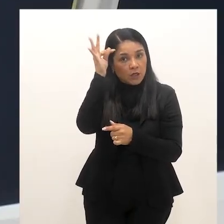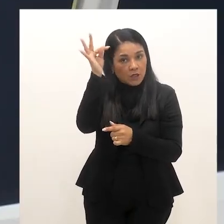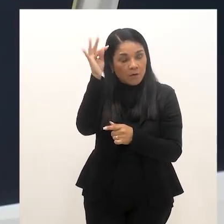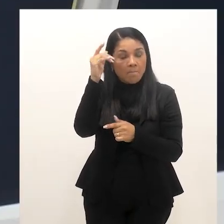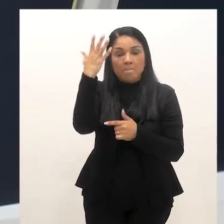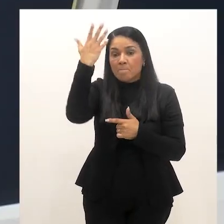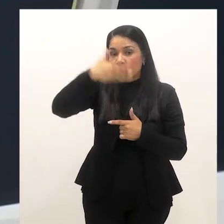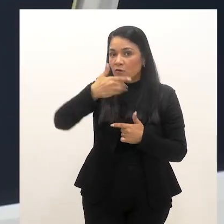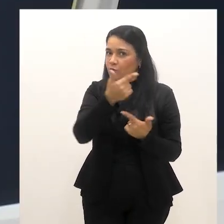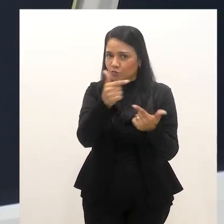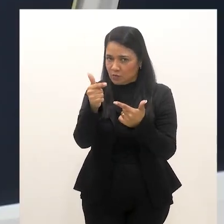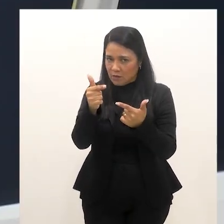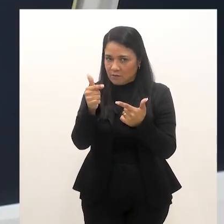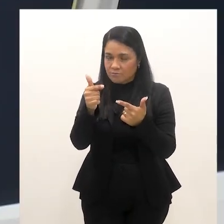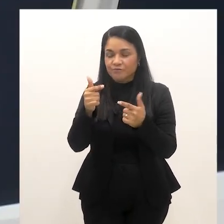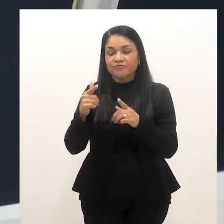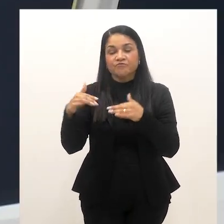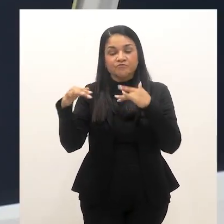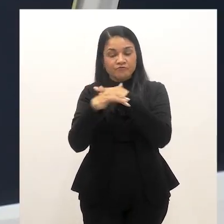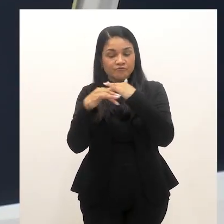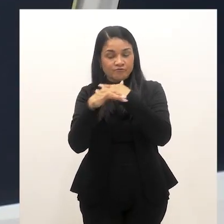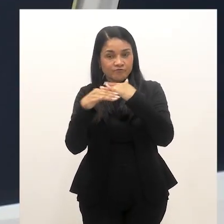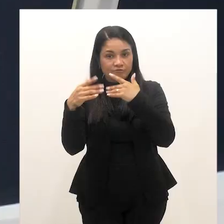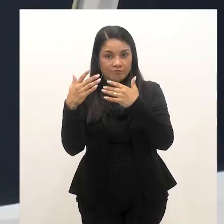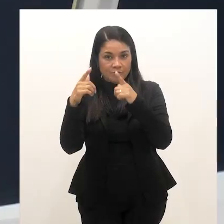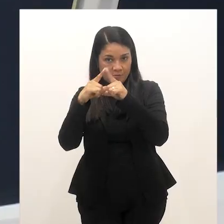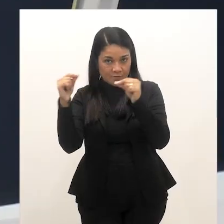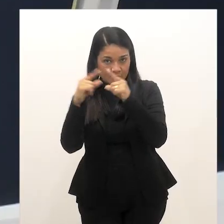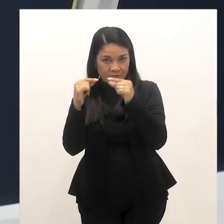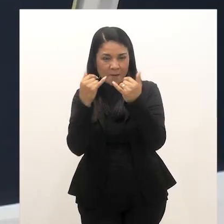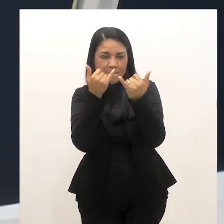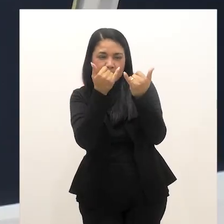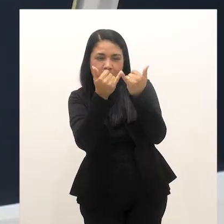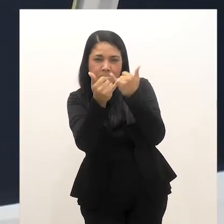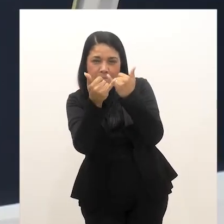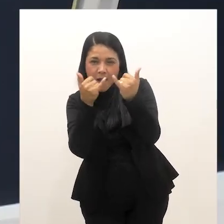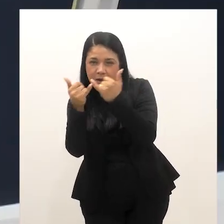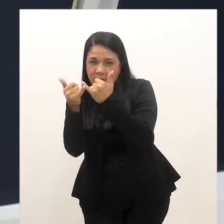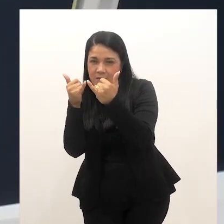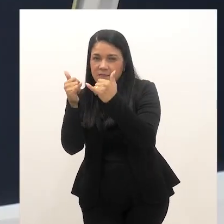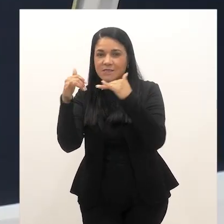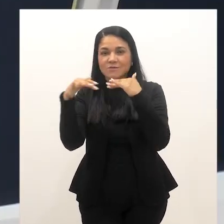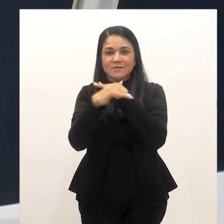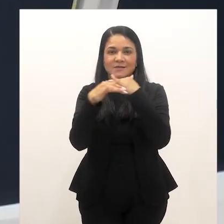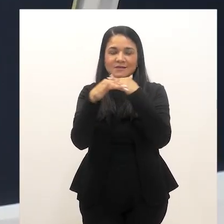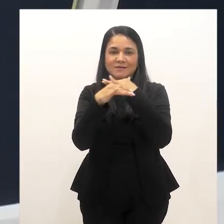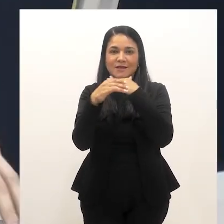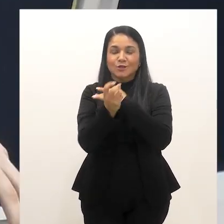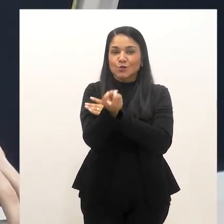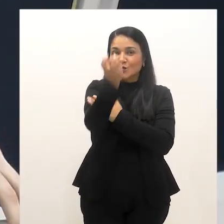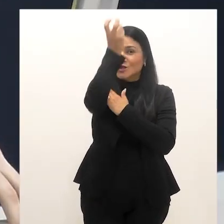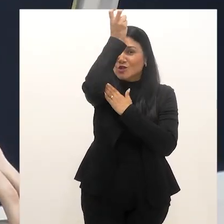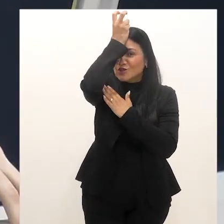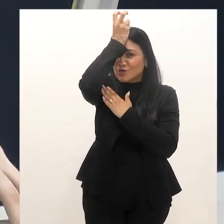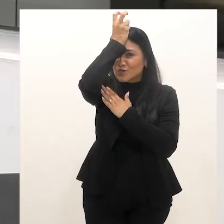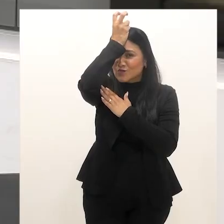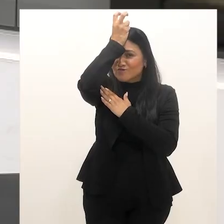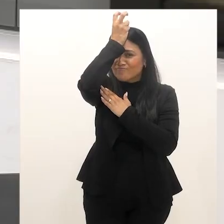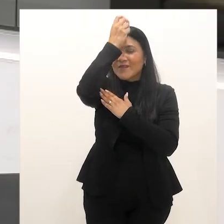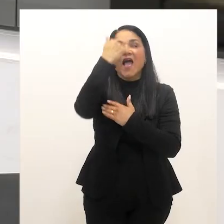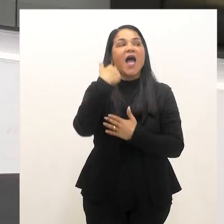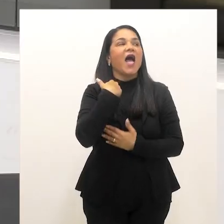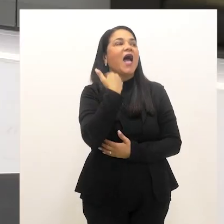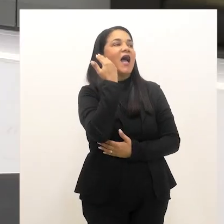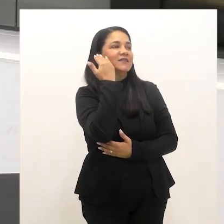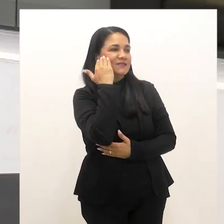comprovada, de que a cidade de Brasília se assemelha muito com uma cidade do Egito Antigo. Ah,